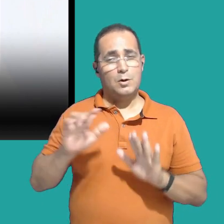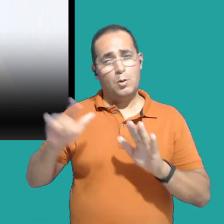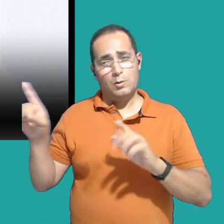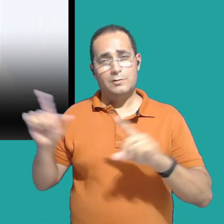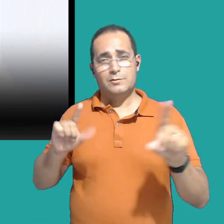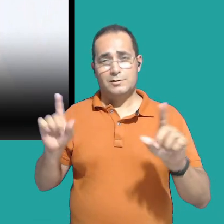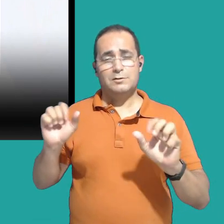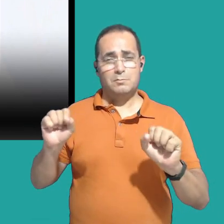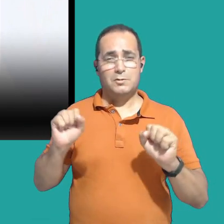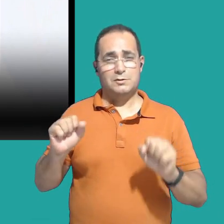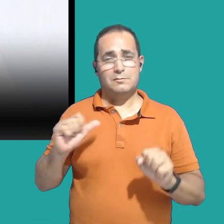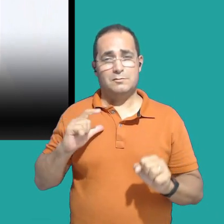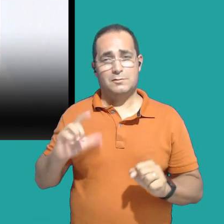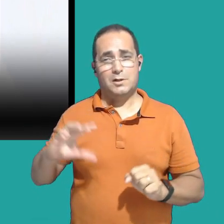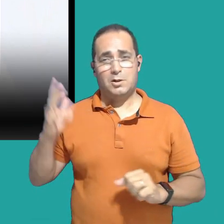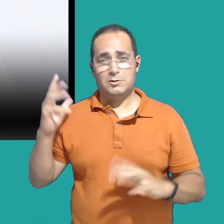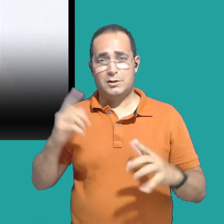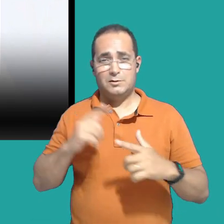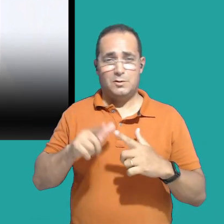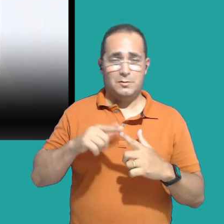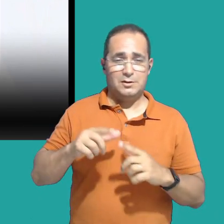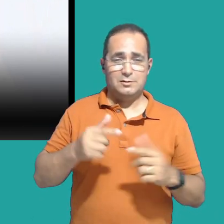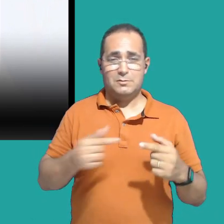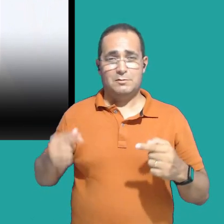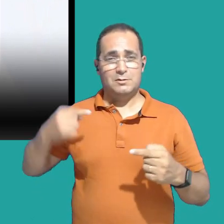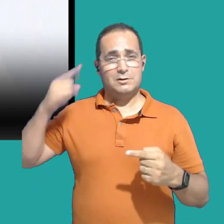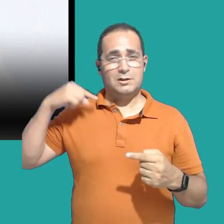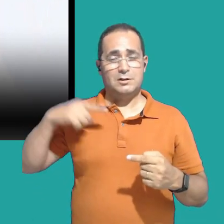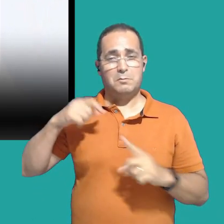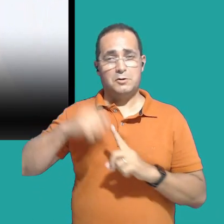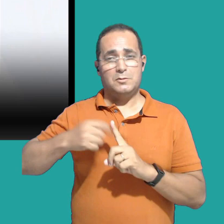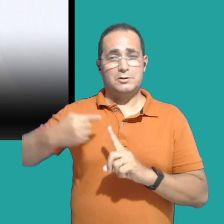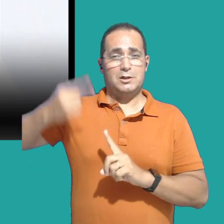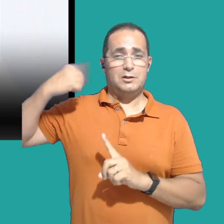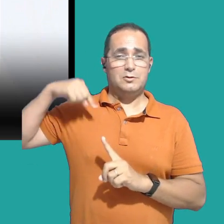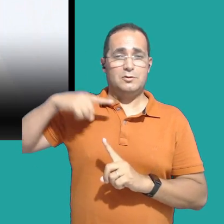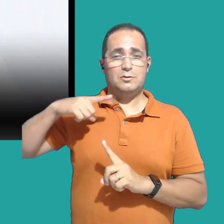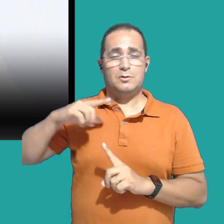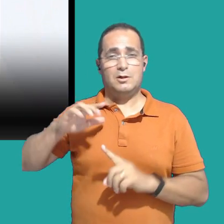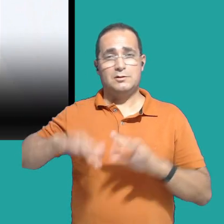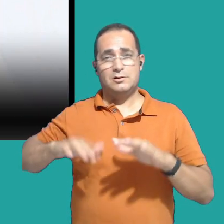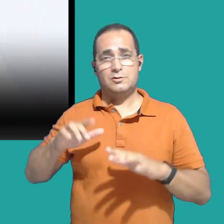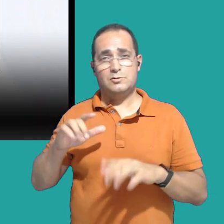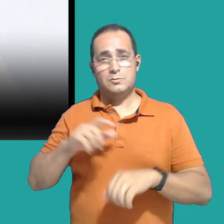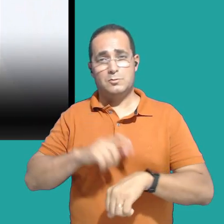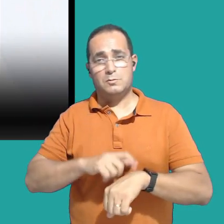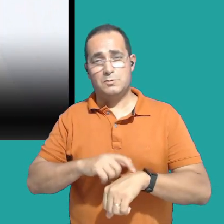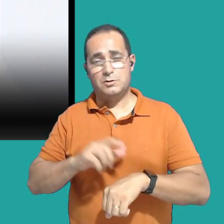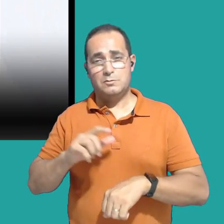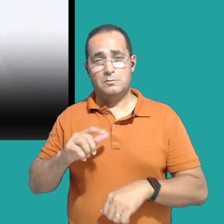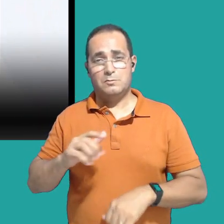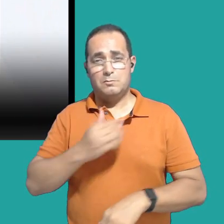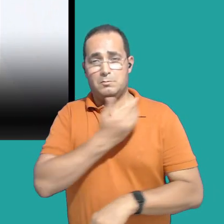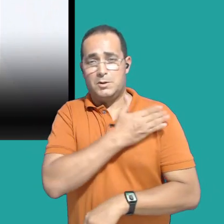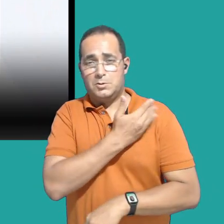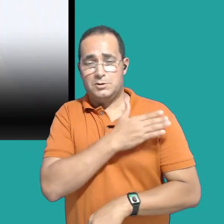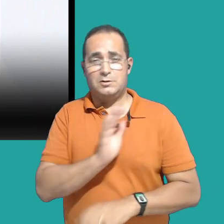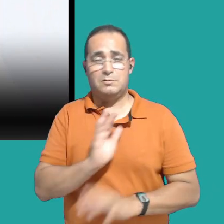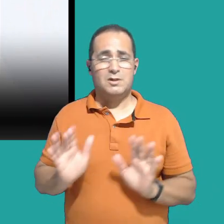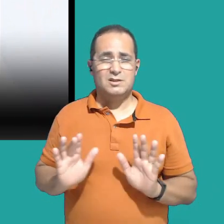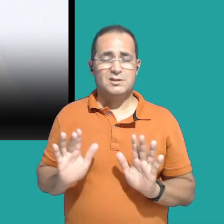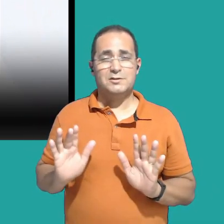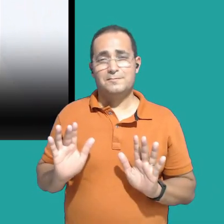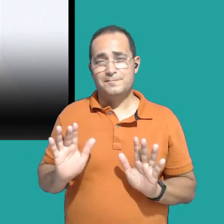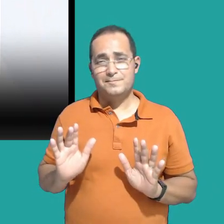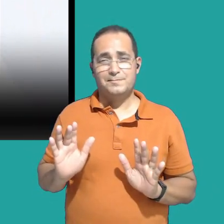outras coisas, assim, às vezes a gente passa situações ruins na vida, no dia a dia, semana passada, mês passado, às vezes uma situação de preconceito, mas